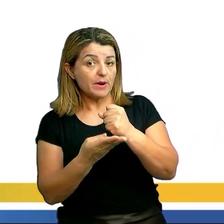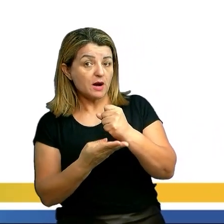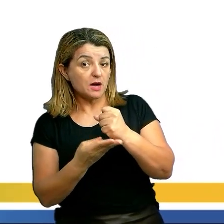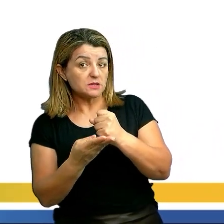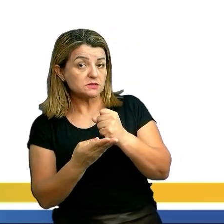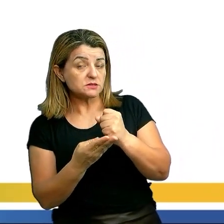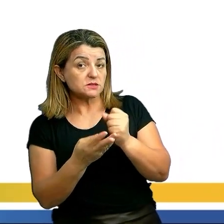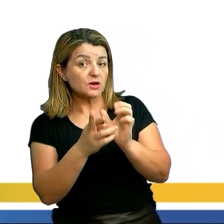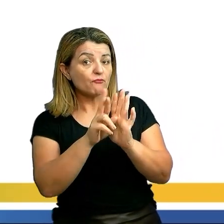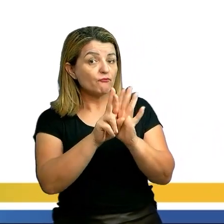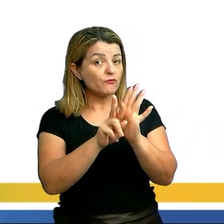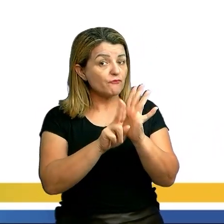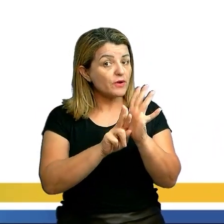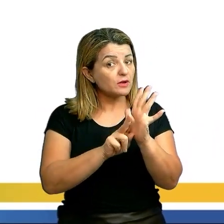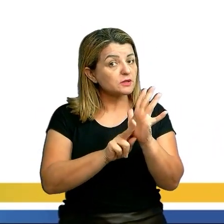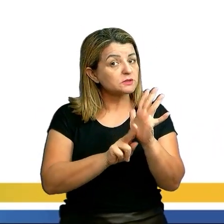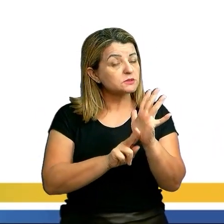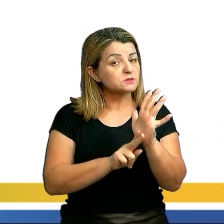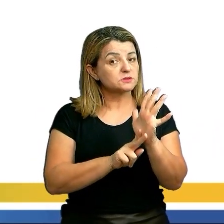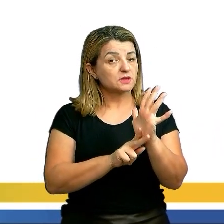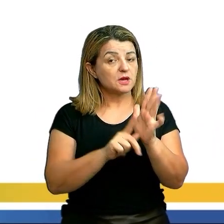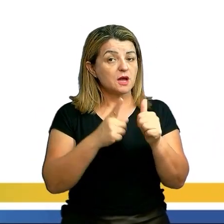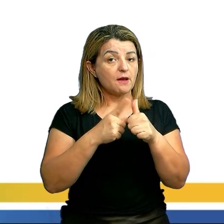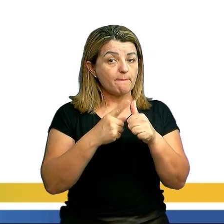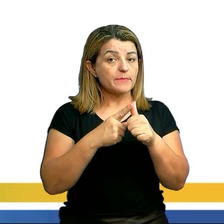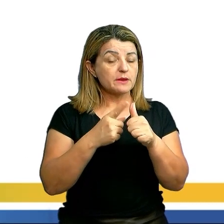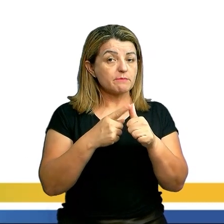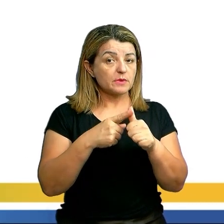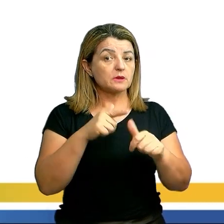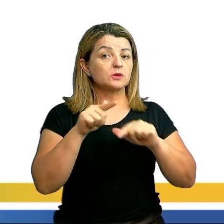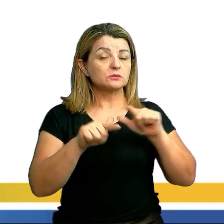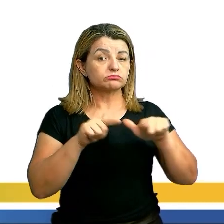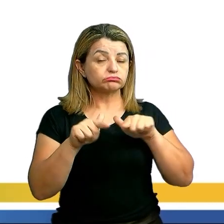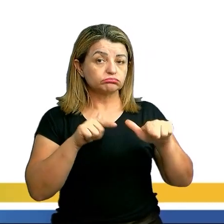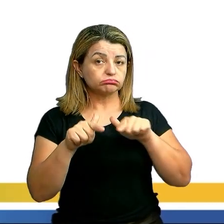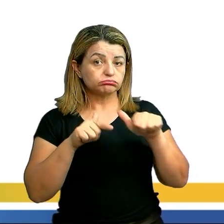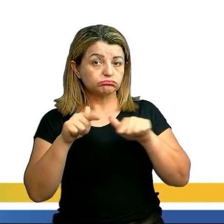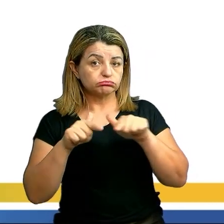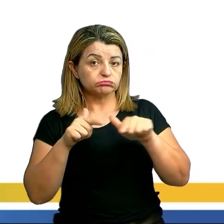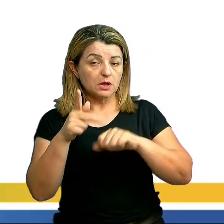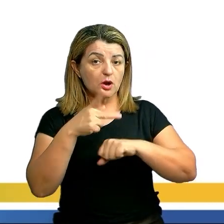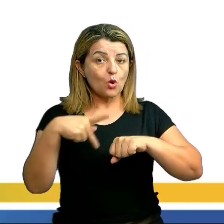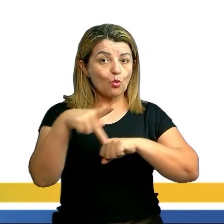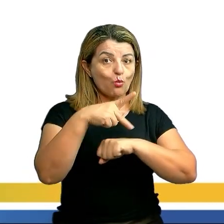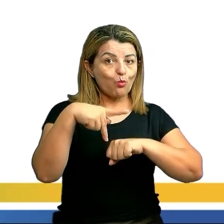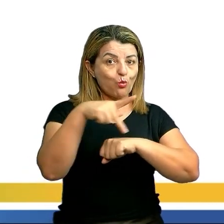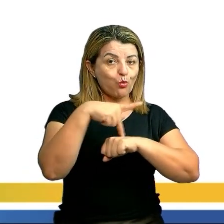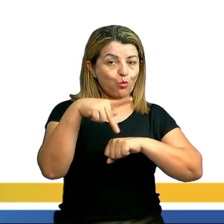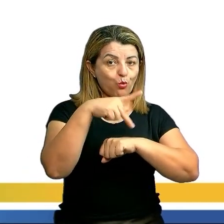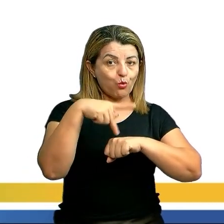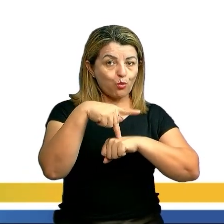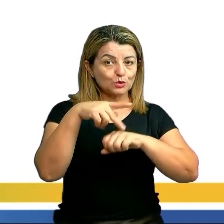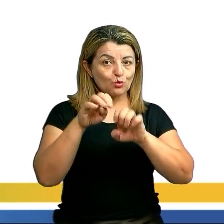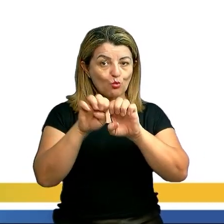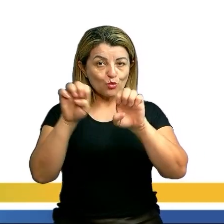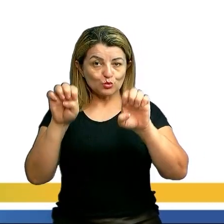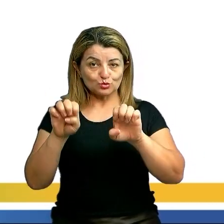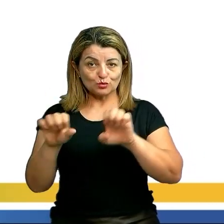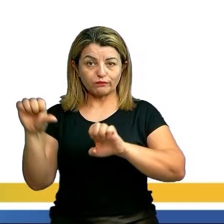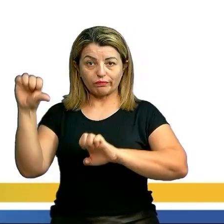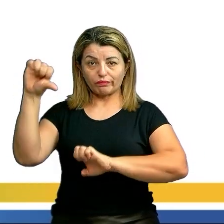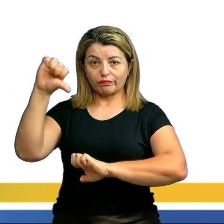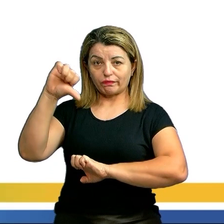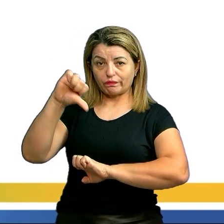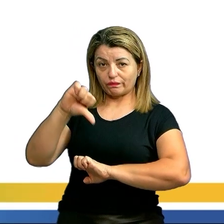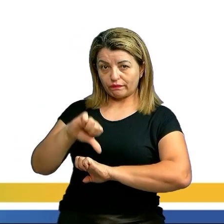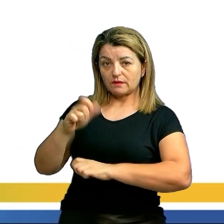algumas características. Primeiro que ele trabalha com países que estão estruturalmente ruins